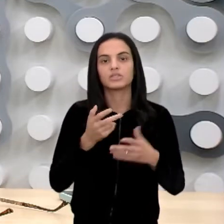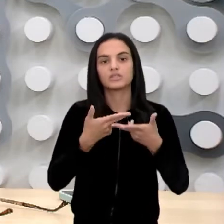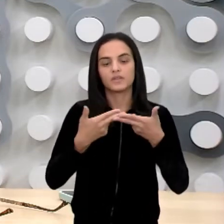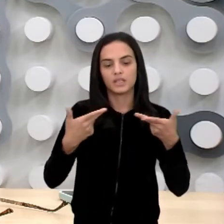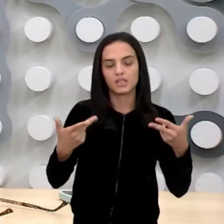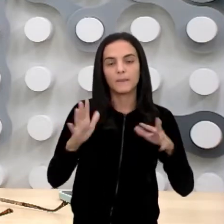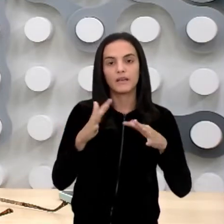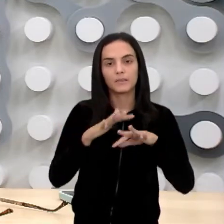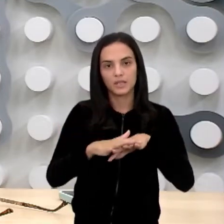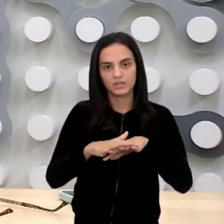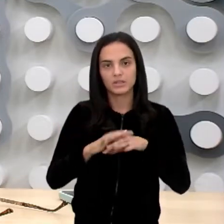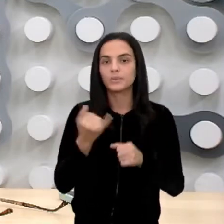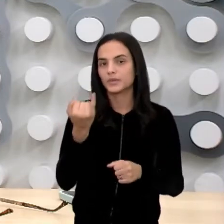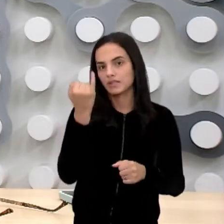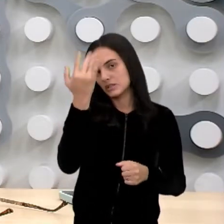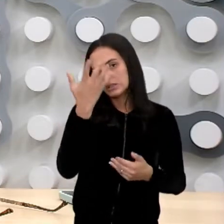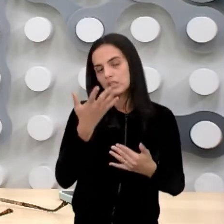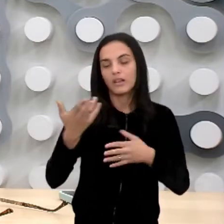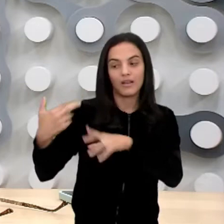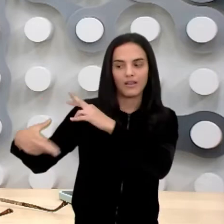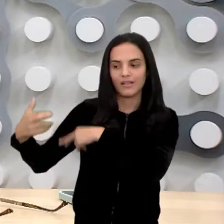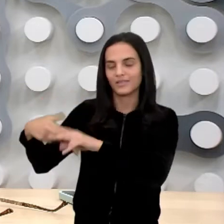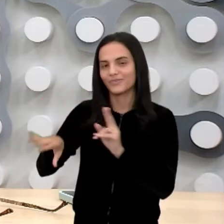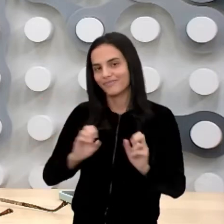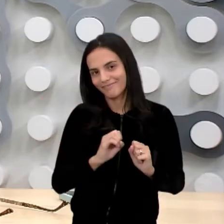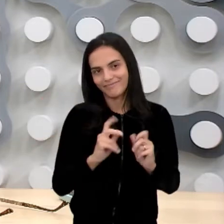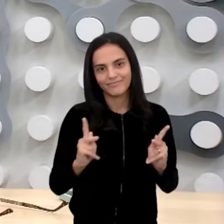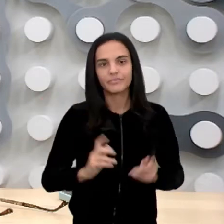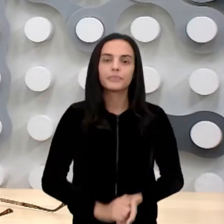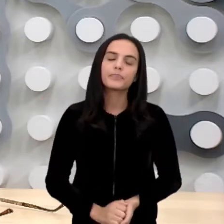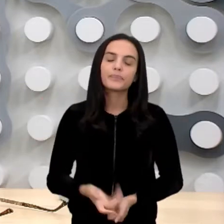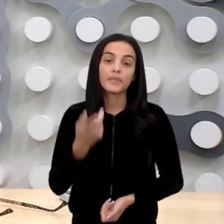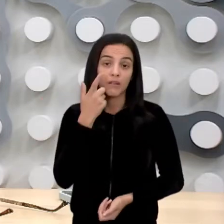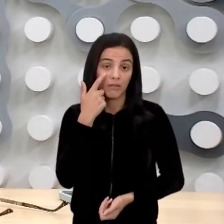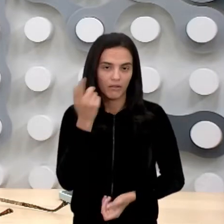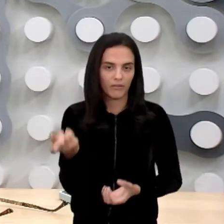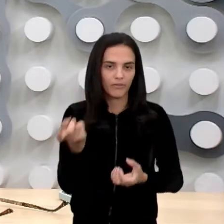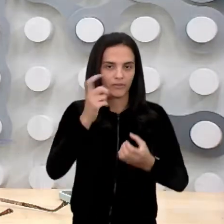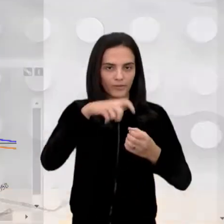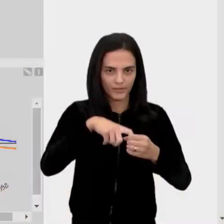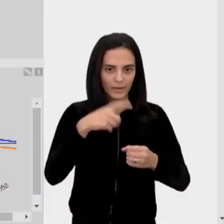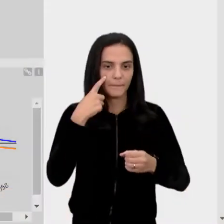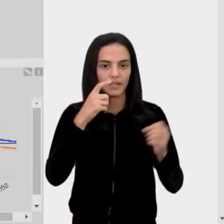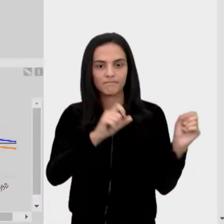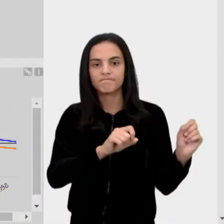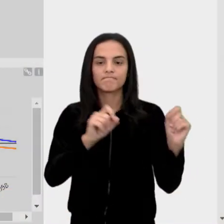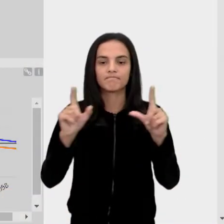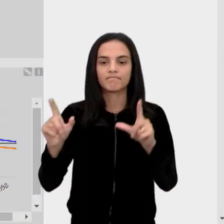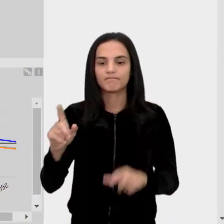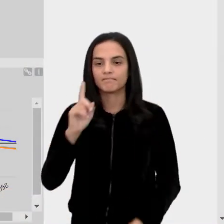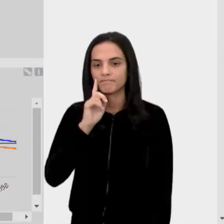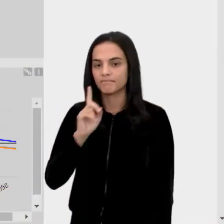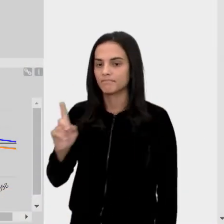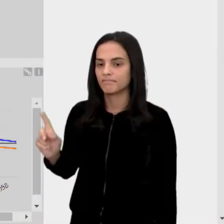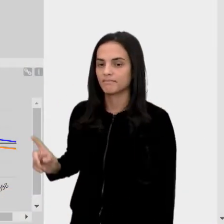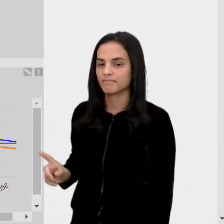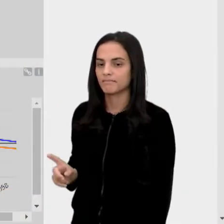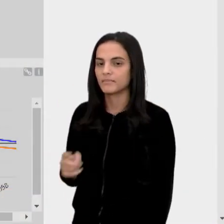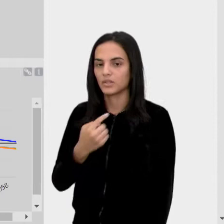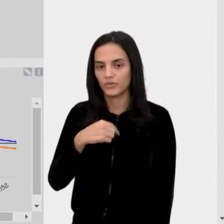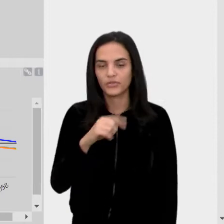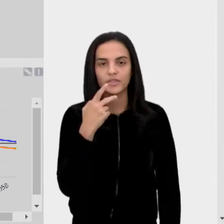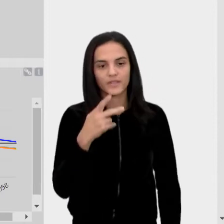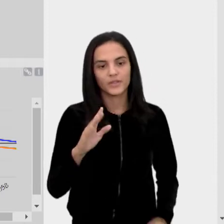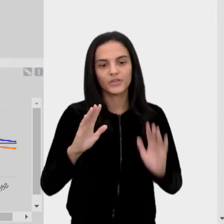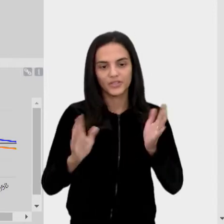da matemática nesta relação aí, tá certo? Vamos voltar lá para a tela, que a gente vai ver lá a pirâmide etária, que a gente já até falou